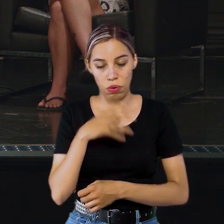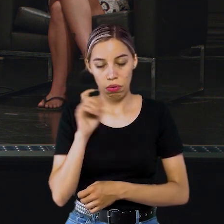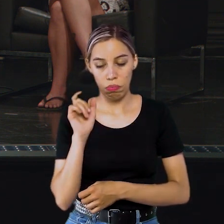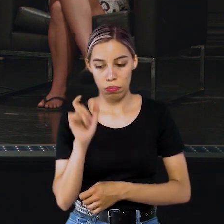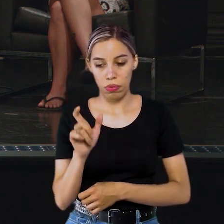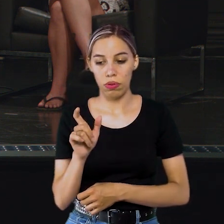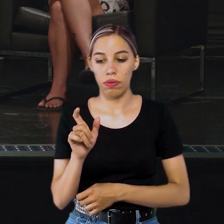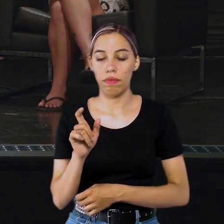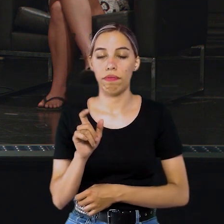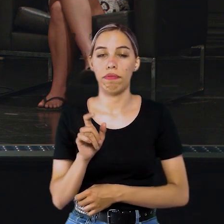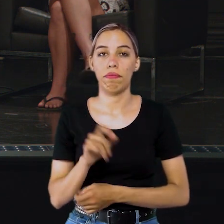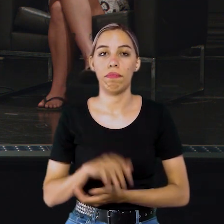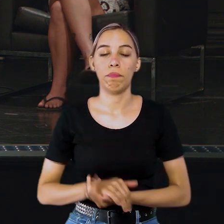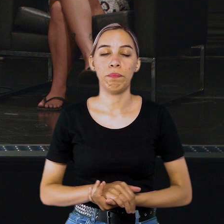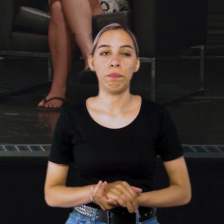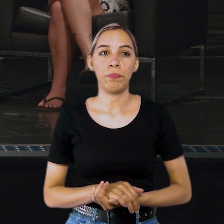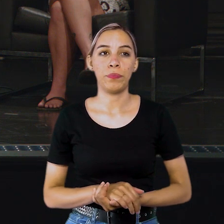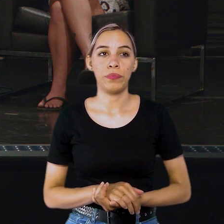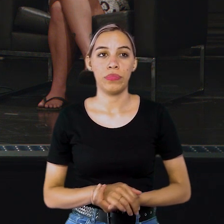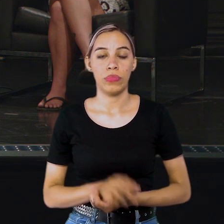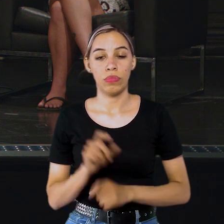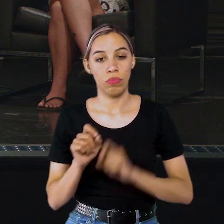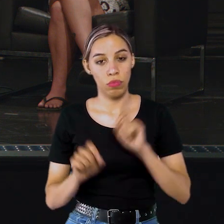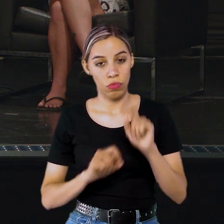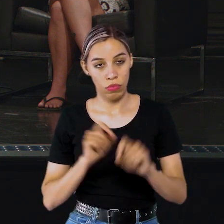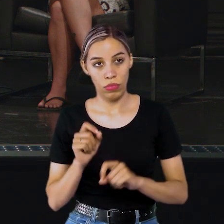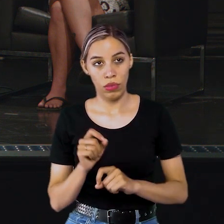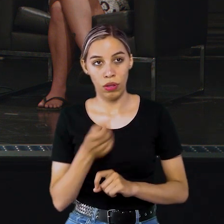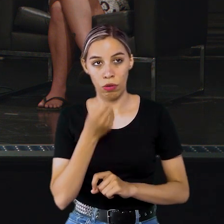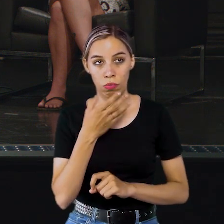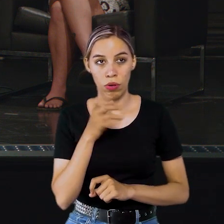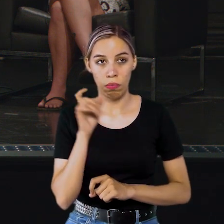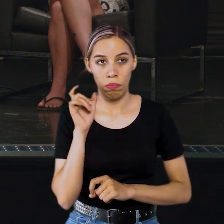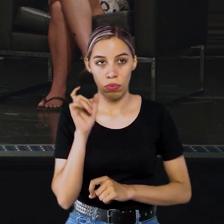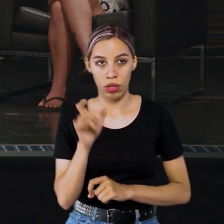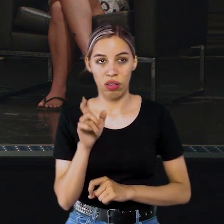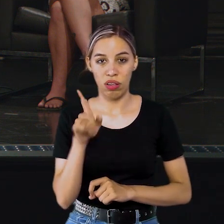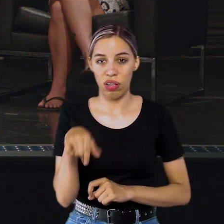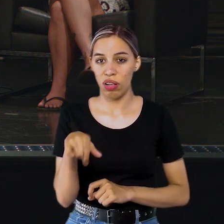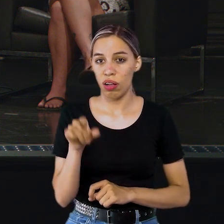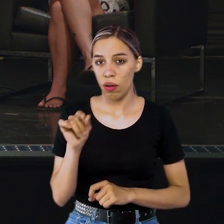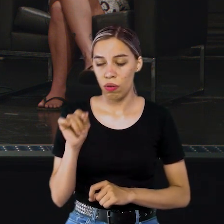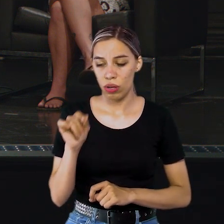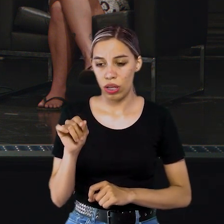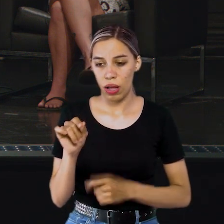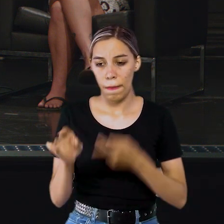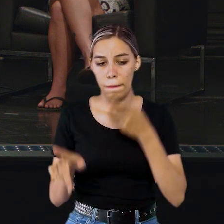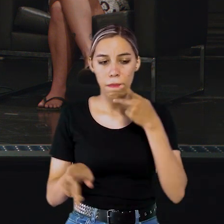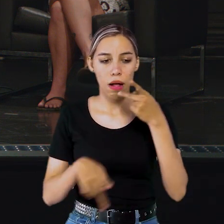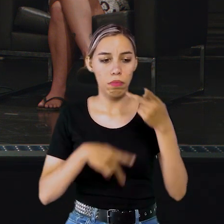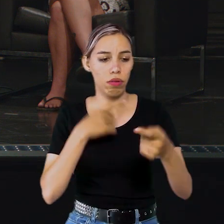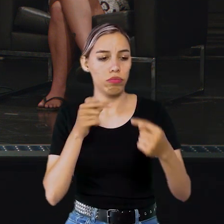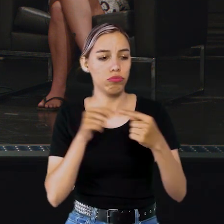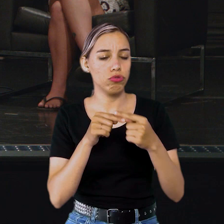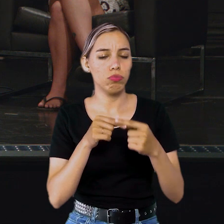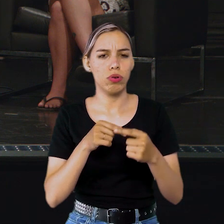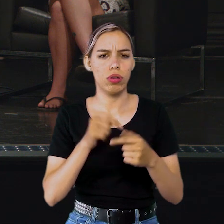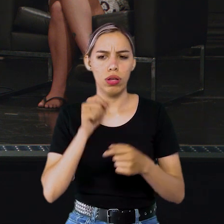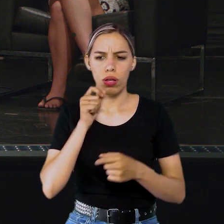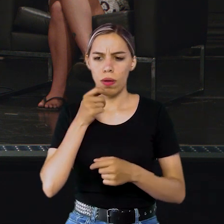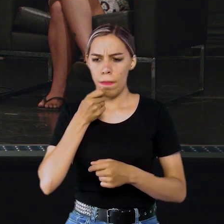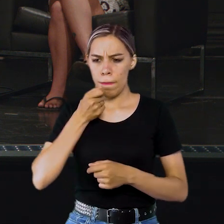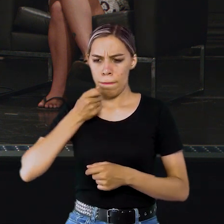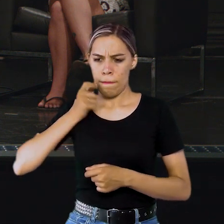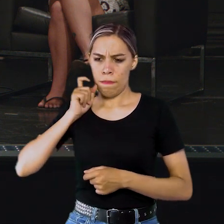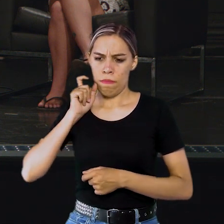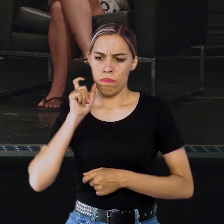tempo atrás, essas boas e belas palavras elas eram proferidas como um sopro tão profundo